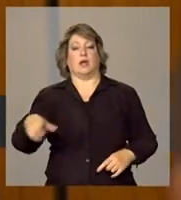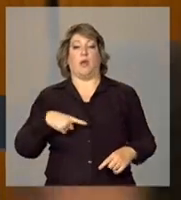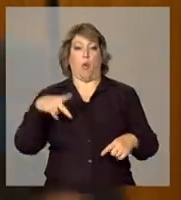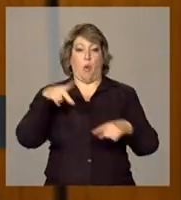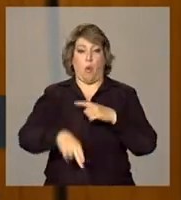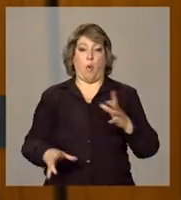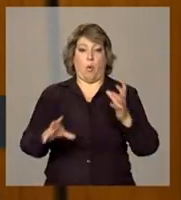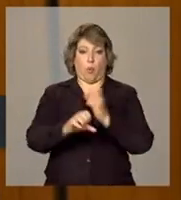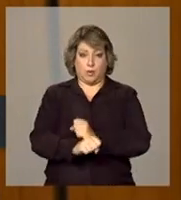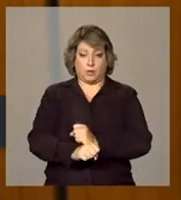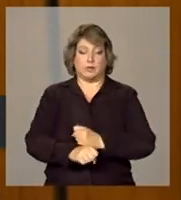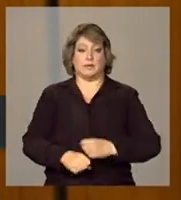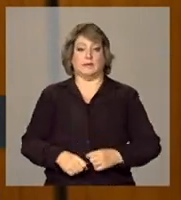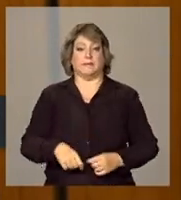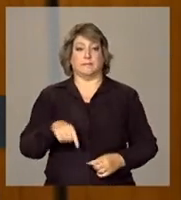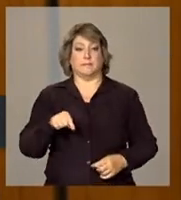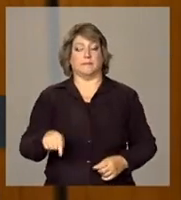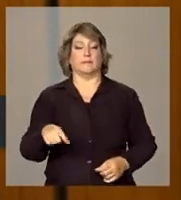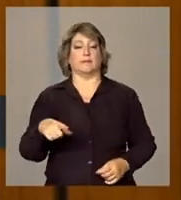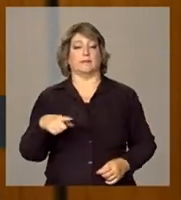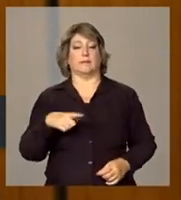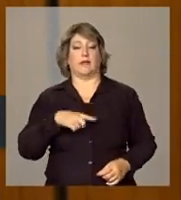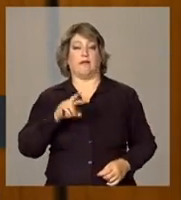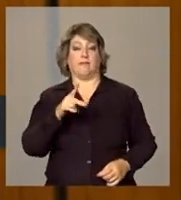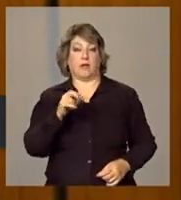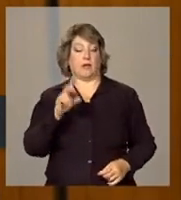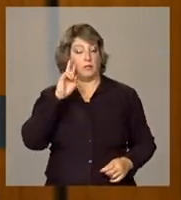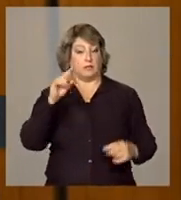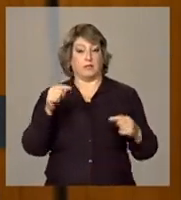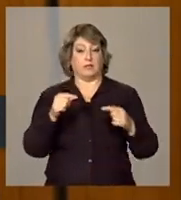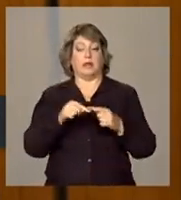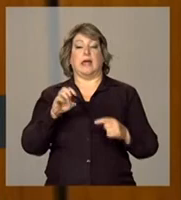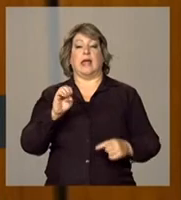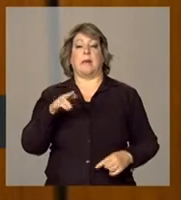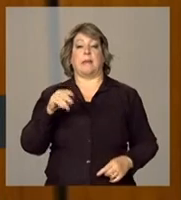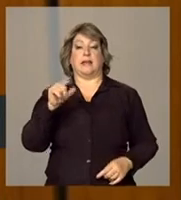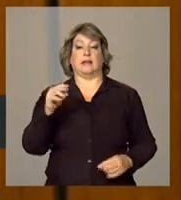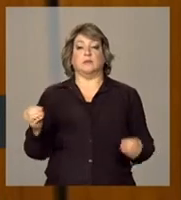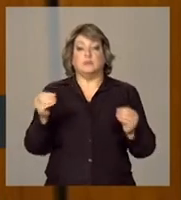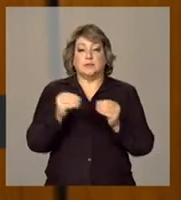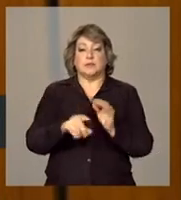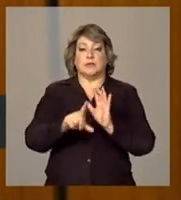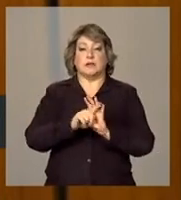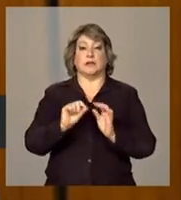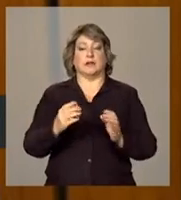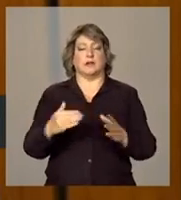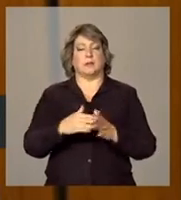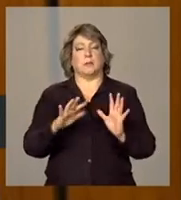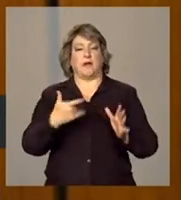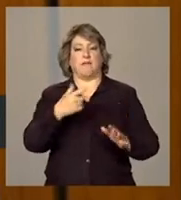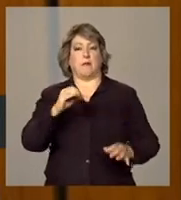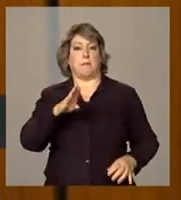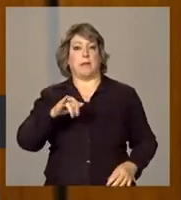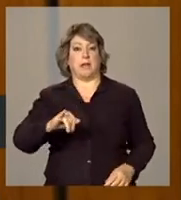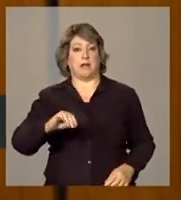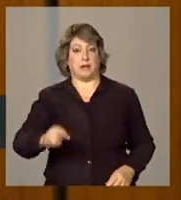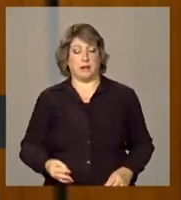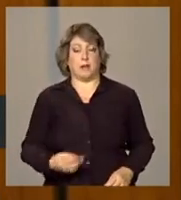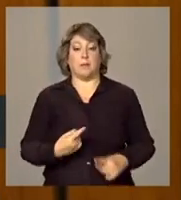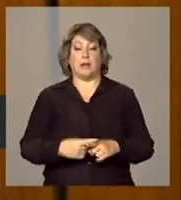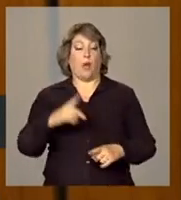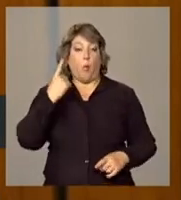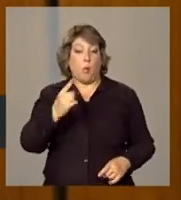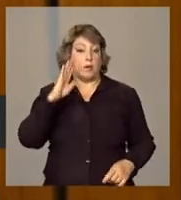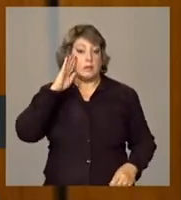corte veio na linha do valor das emendas que chegam a cerca de 20 milhões porque uma das